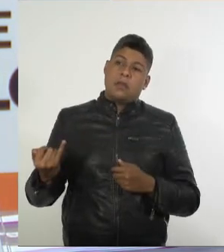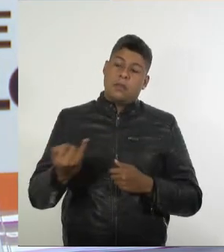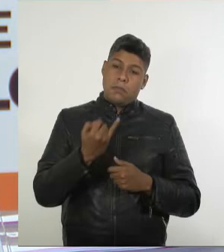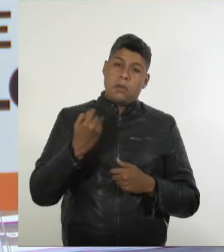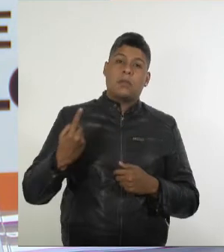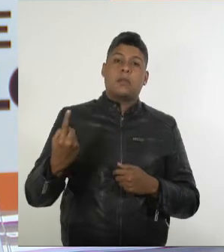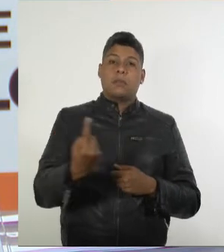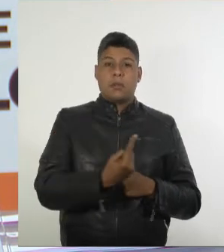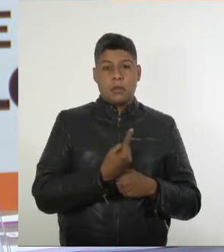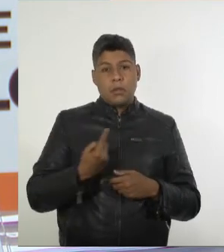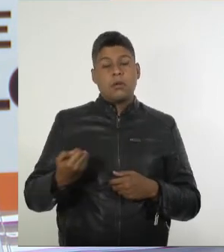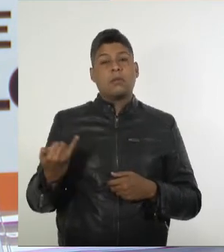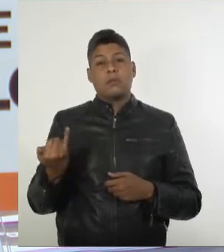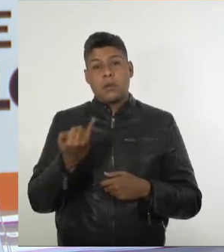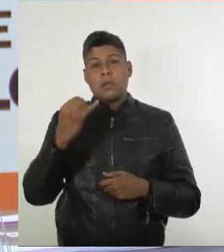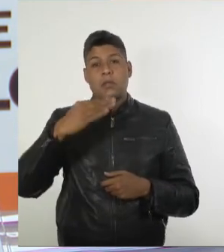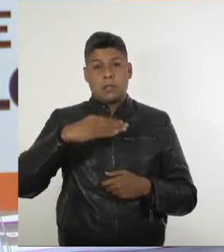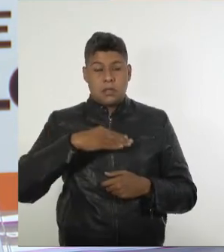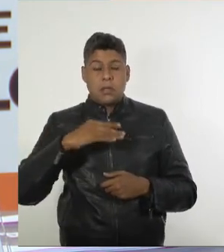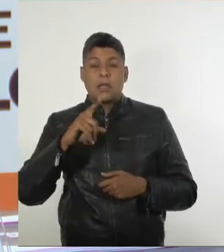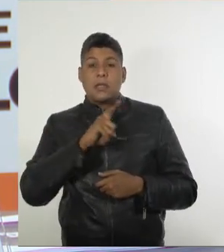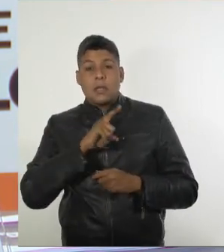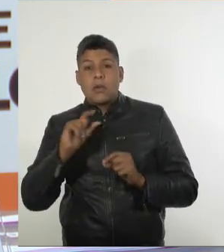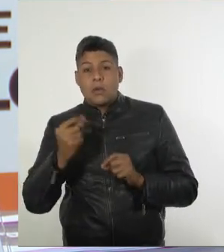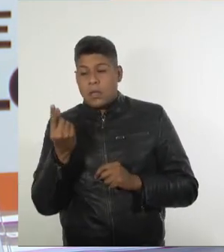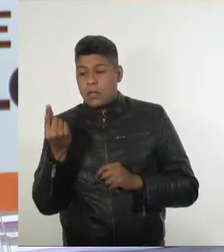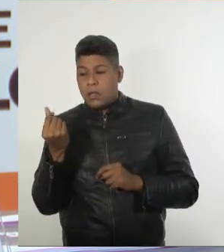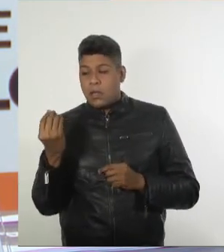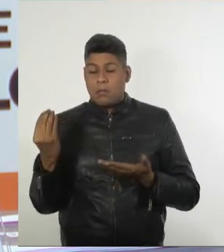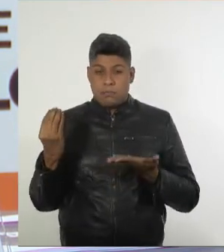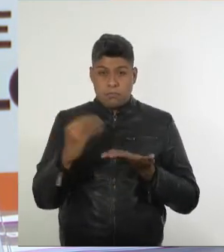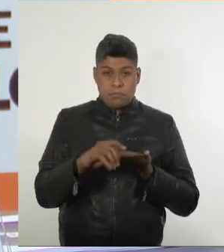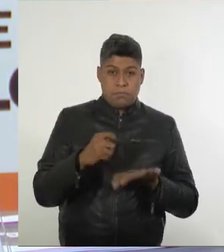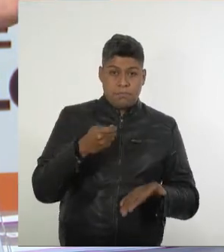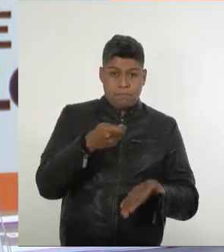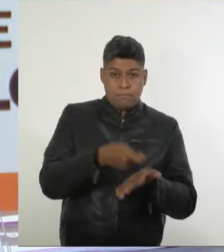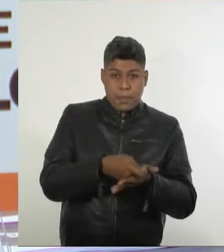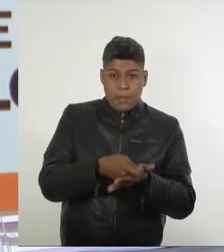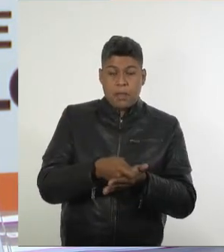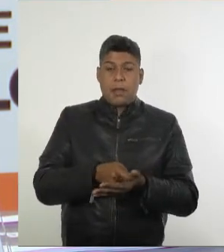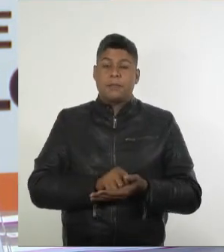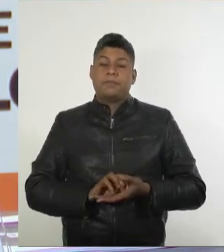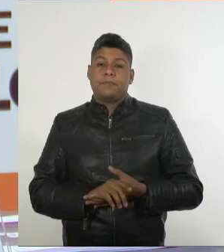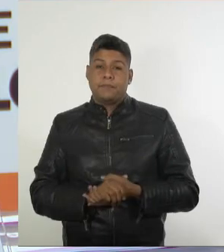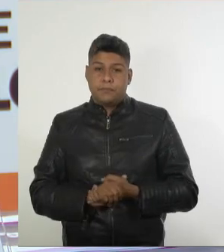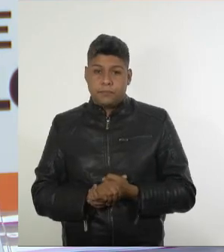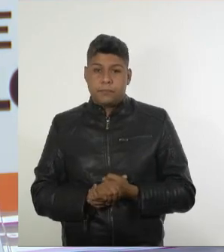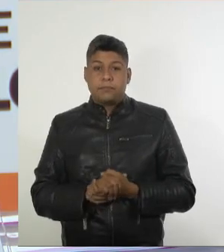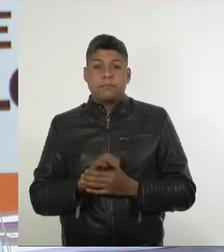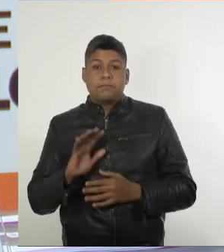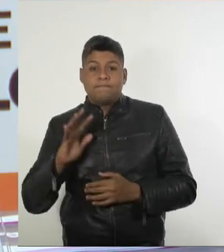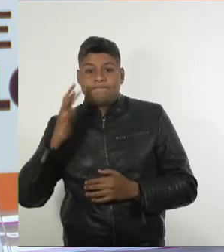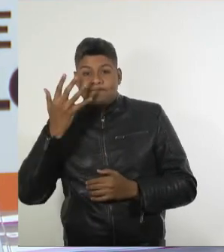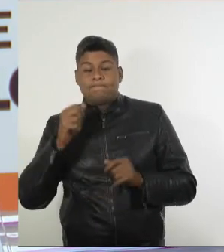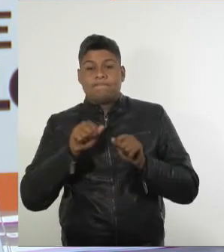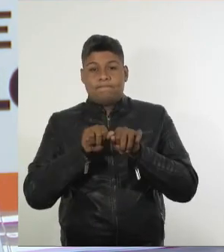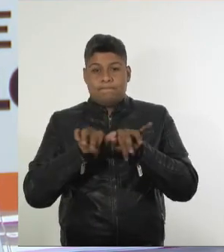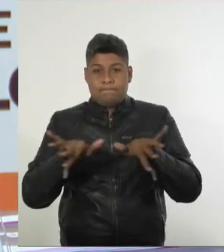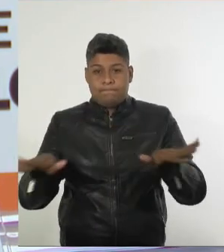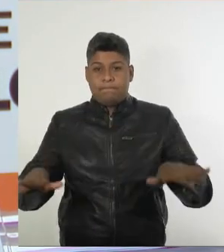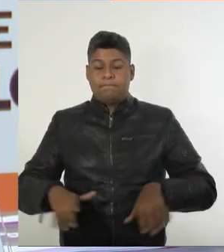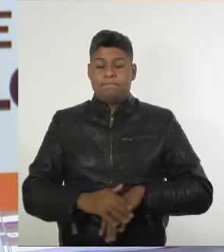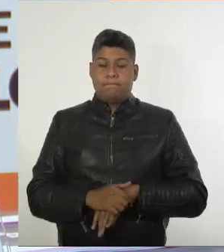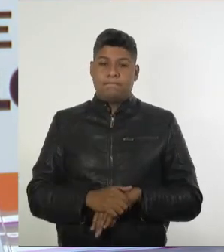para nós, importante para a cidade, para nós tenhamos recursos para pagar a despesa que vai ficando causada pela Covid na cidade de São Paulo.